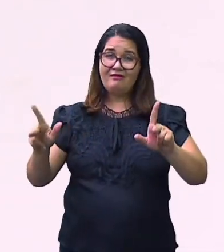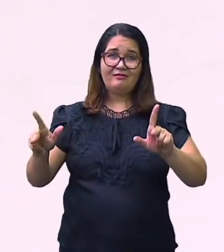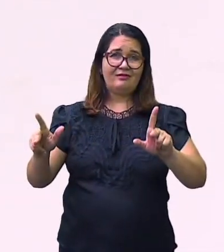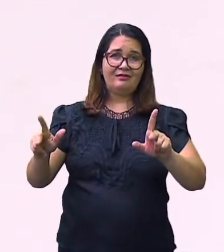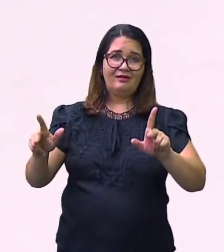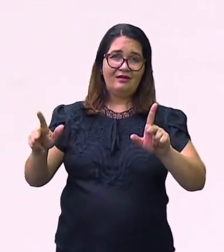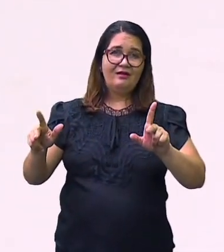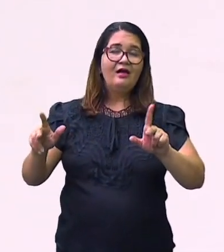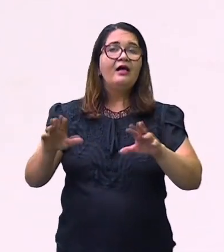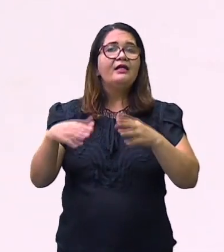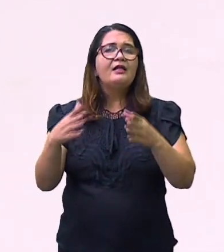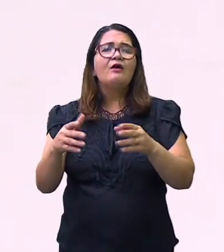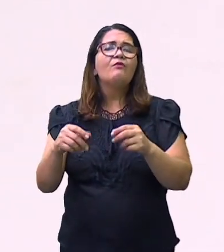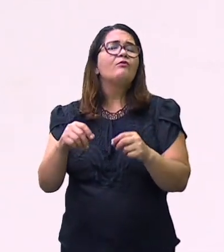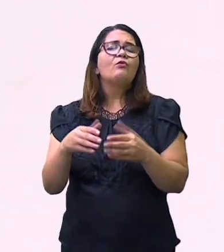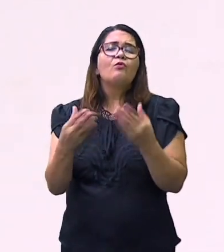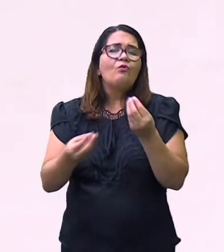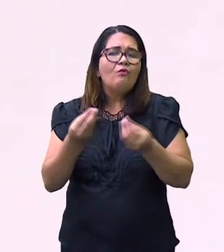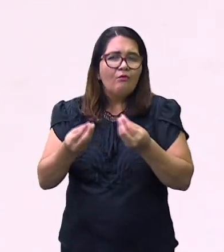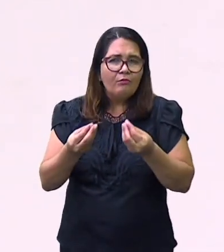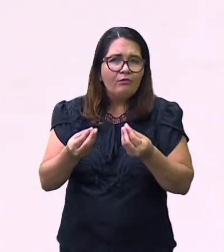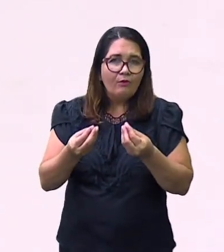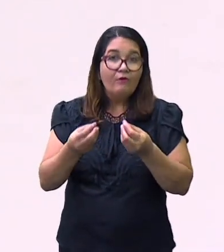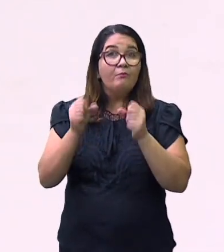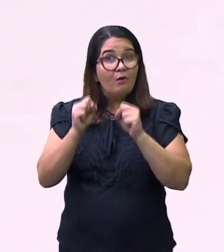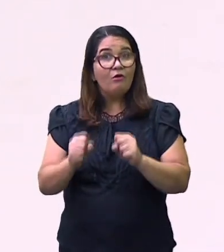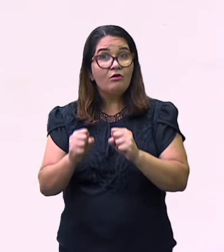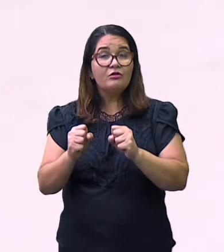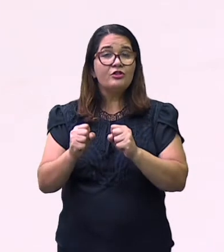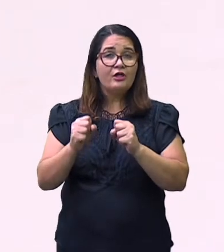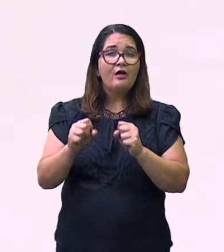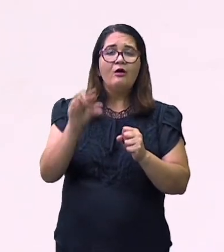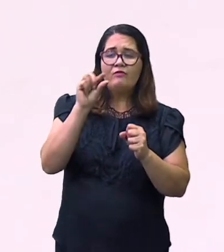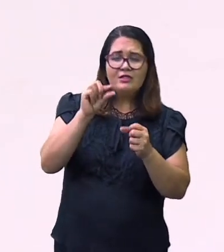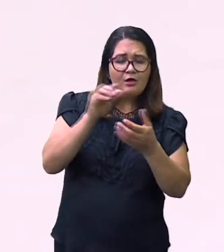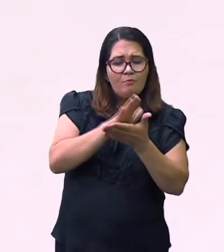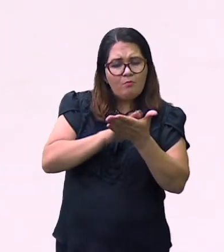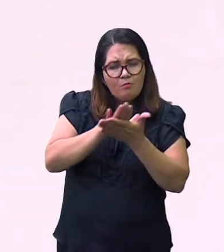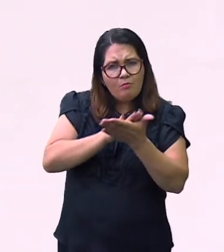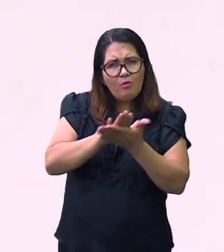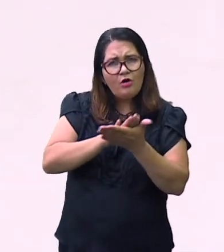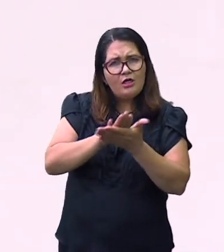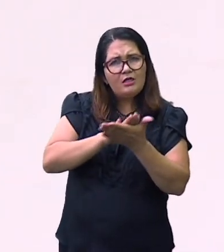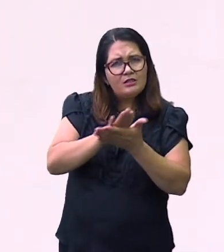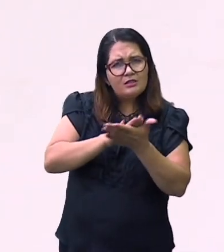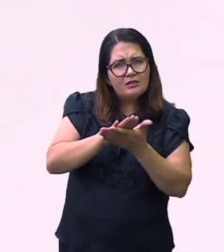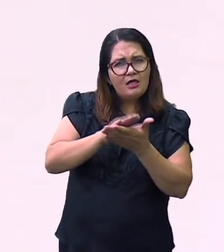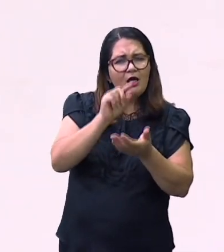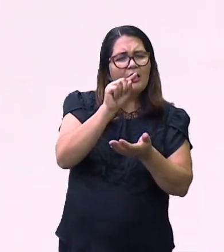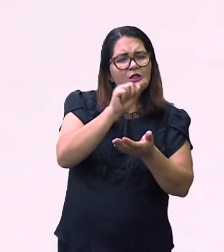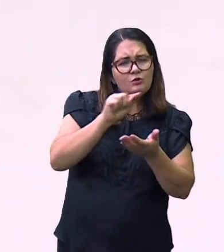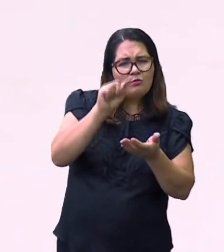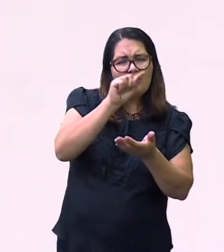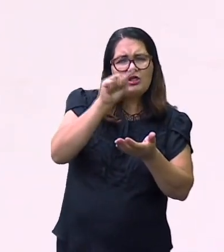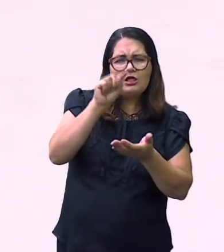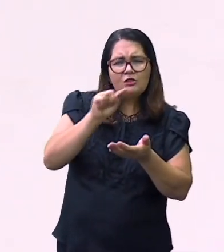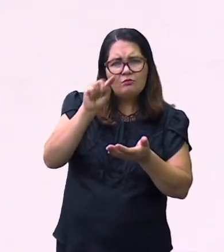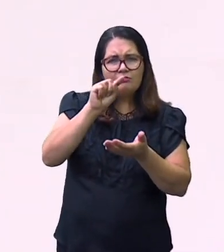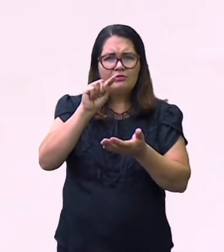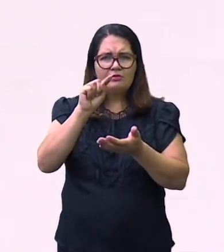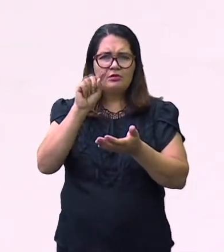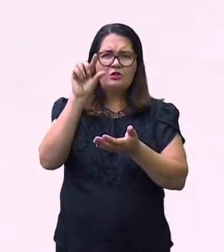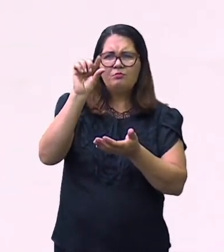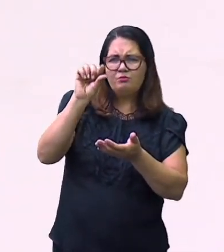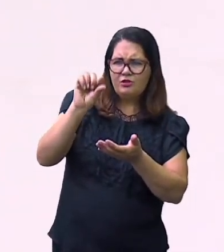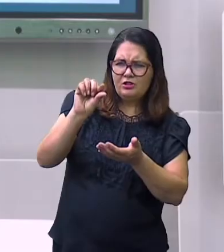fazer bolinhas bem pequenininhas. Quanto menor você fizer, vai ficar mais bonitinho, não é mesmo? Outras coisas que a gente